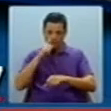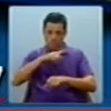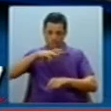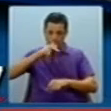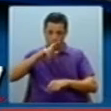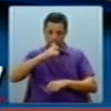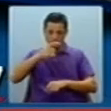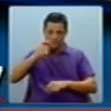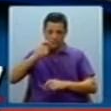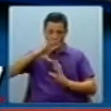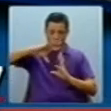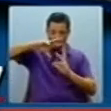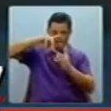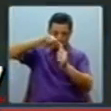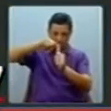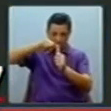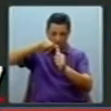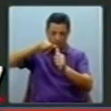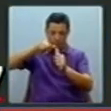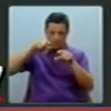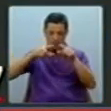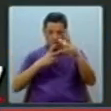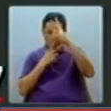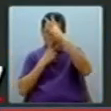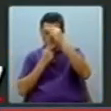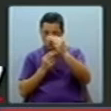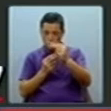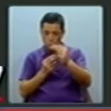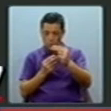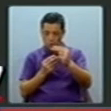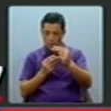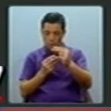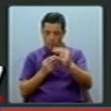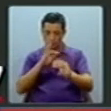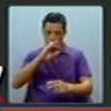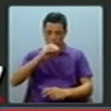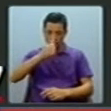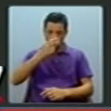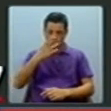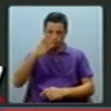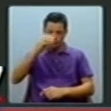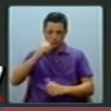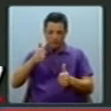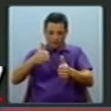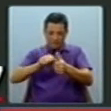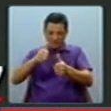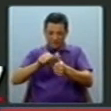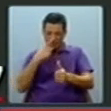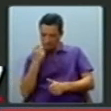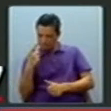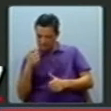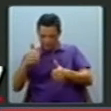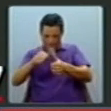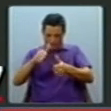o planeta qual orbita. Phobos é uma lua... Ora, aqui está. Phobos é uma lua que quase parece uma autêntica batata. Tem cerca